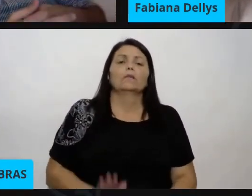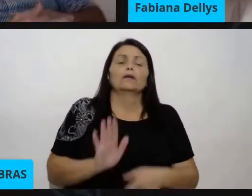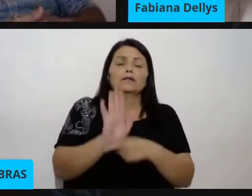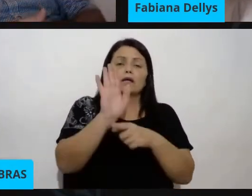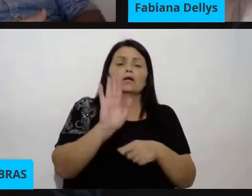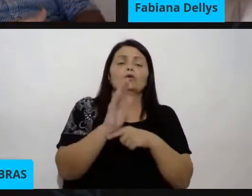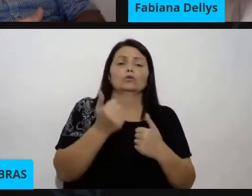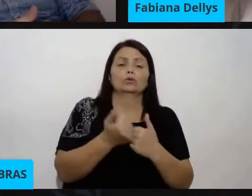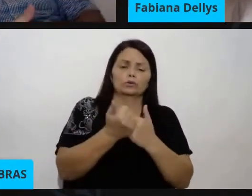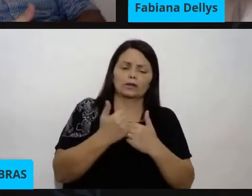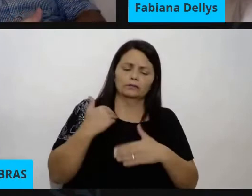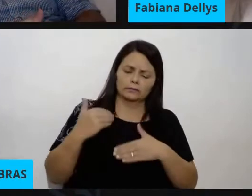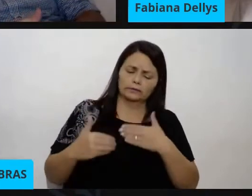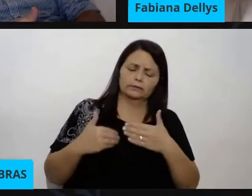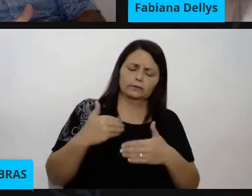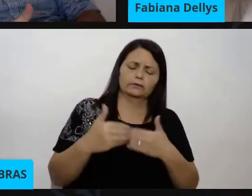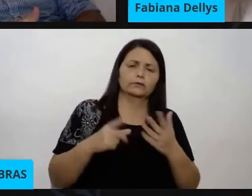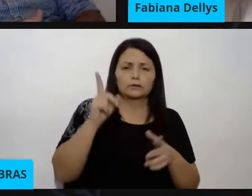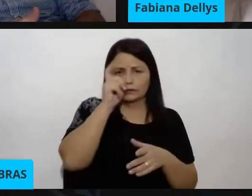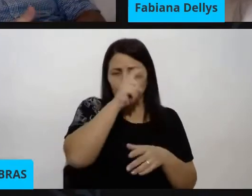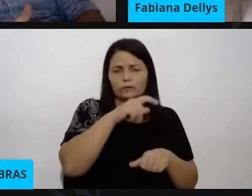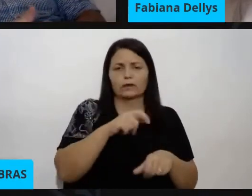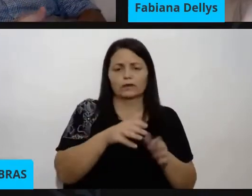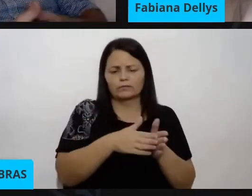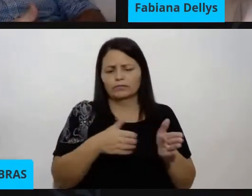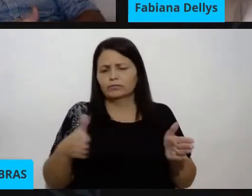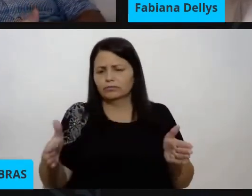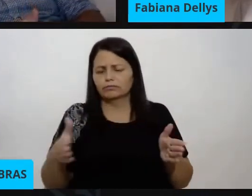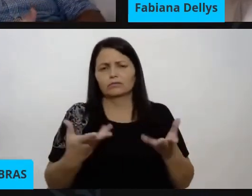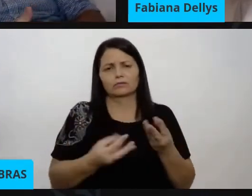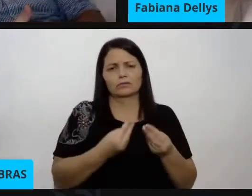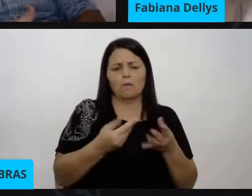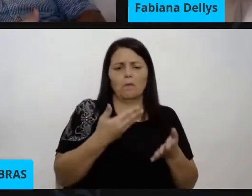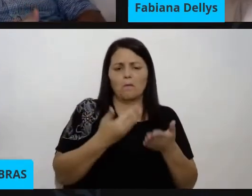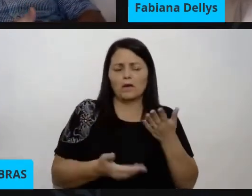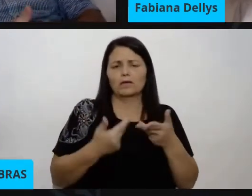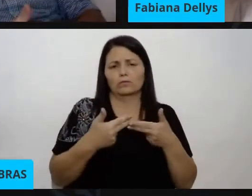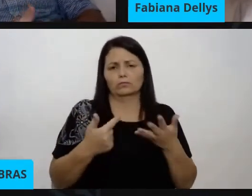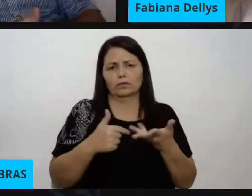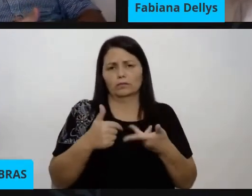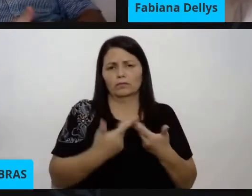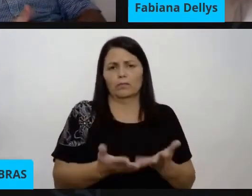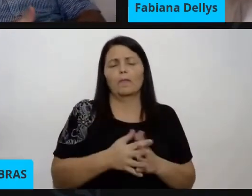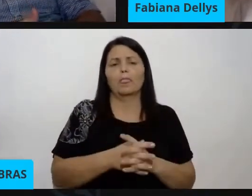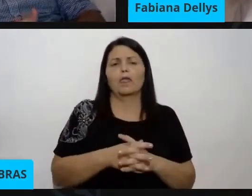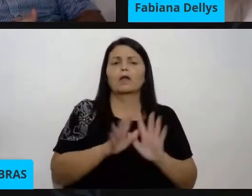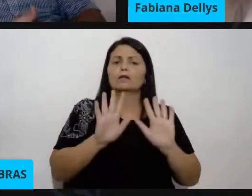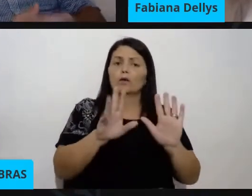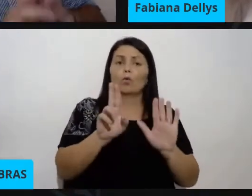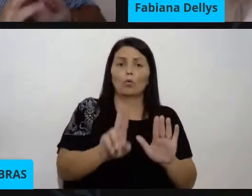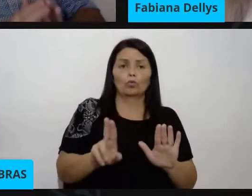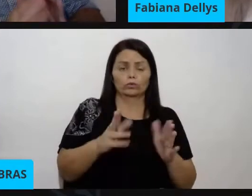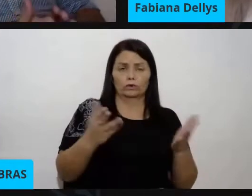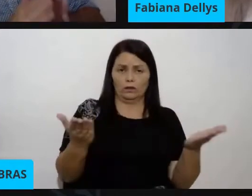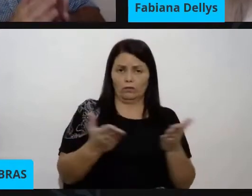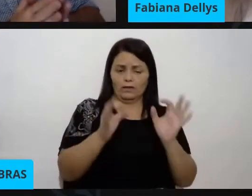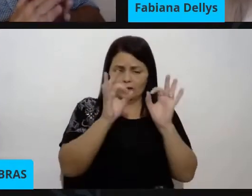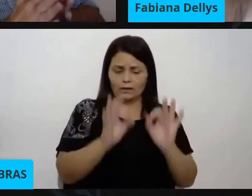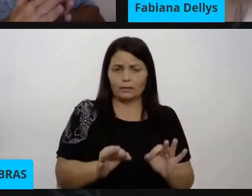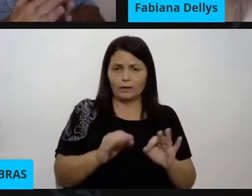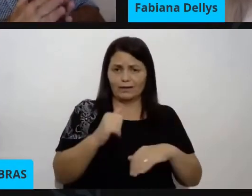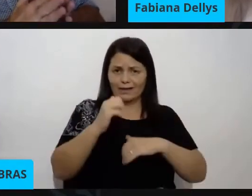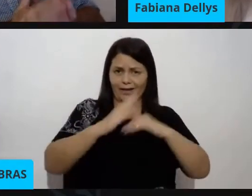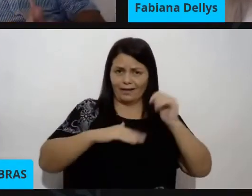ajudar a passar por situações de dificuldade que você está vivendo, por condições de perda, alguma coisa assim. Use isso. E certamente uma